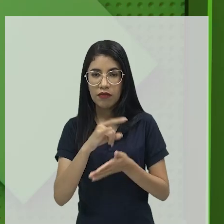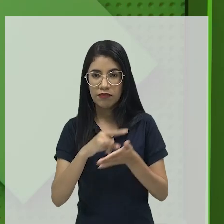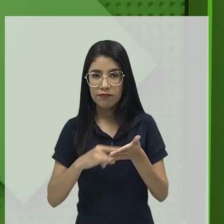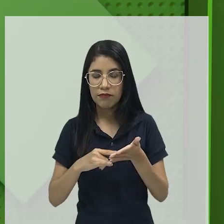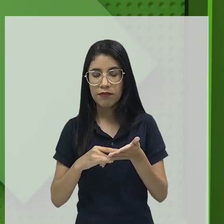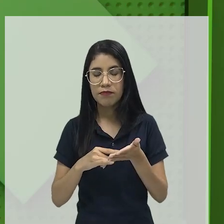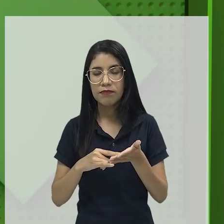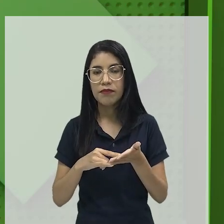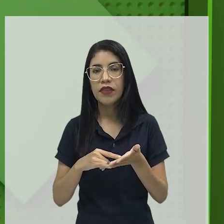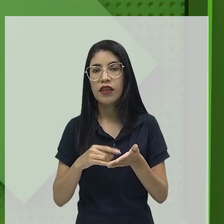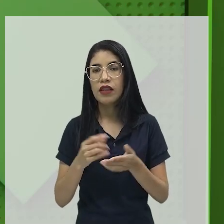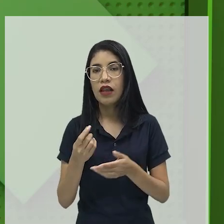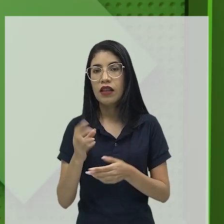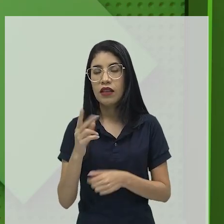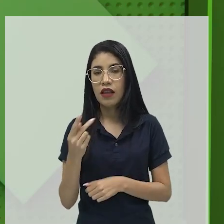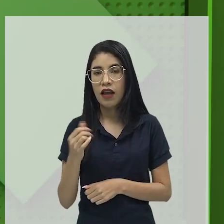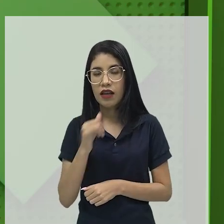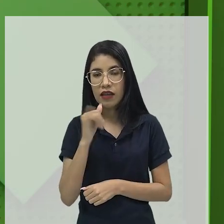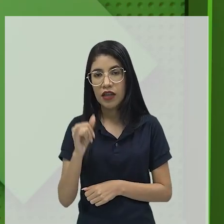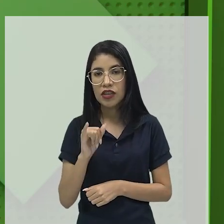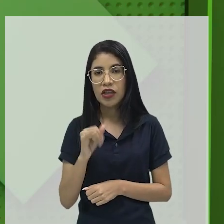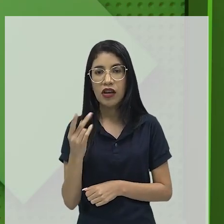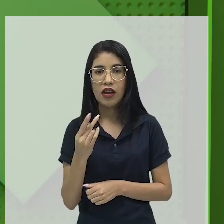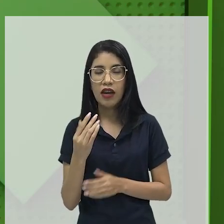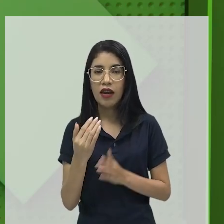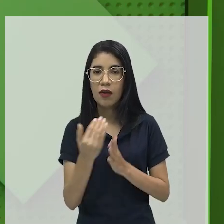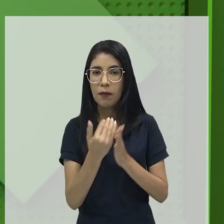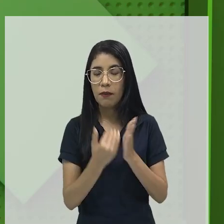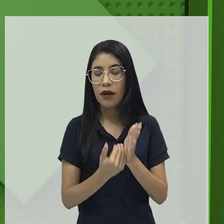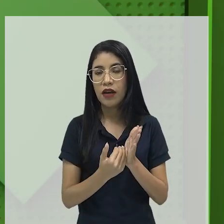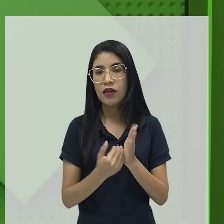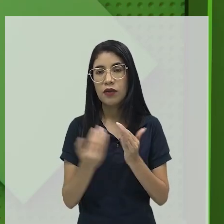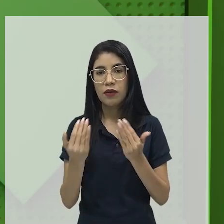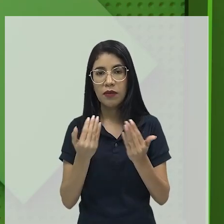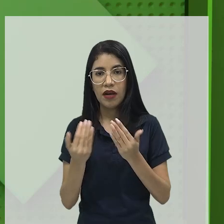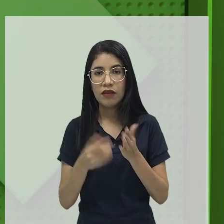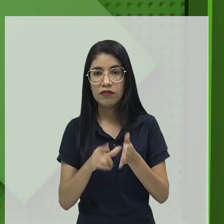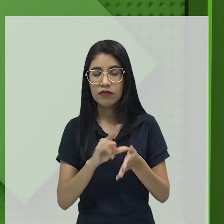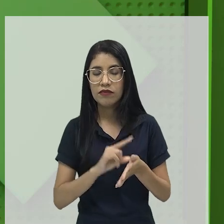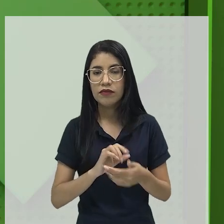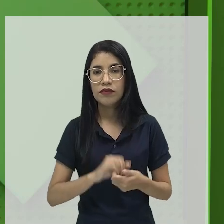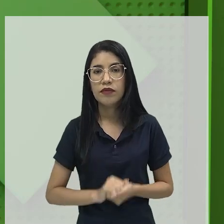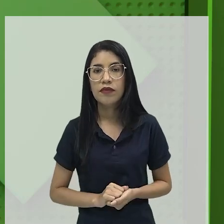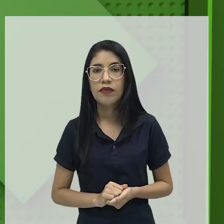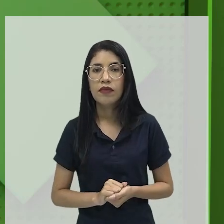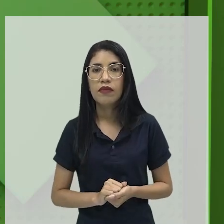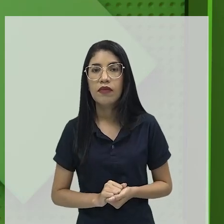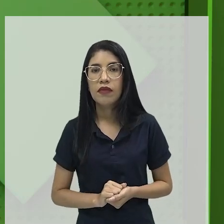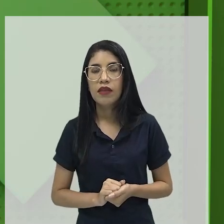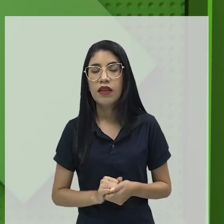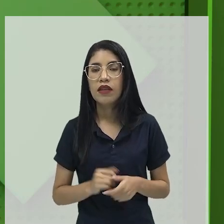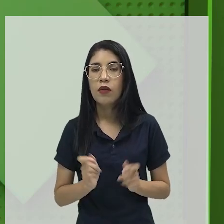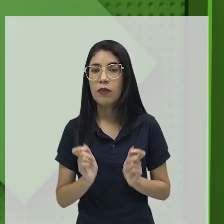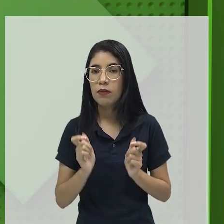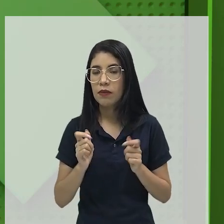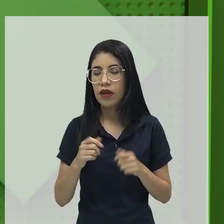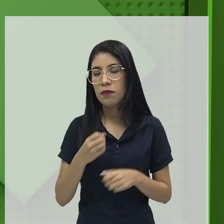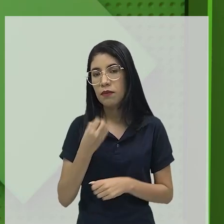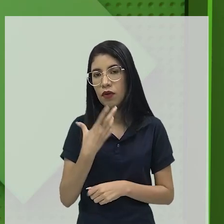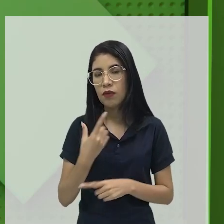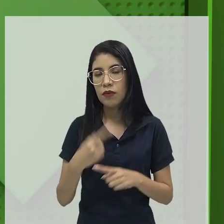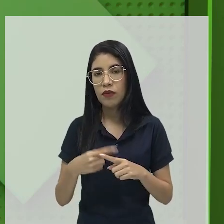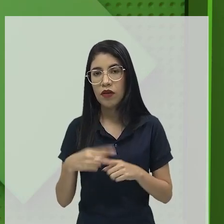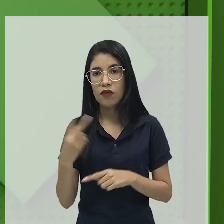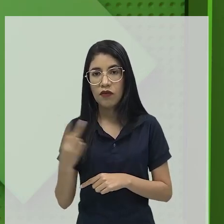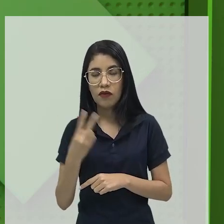luz vai ser um valor bem menor do que costumava pagar, né? Então, tem aí uma compensação